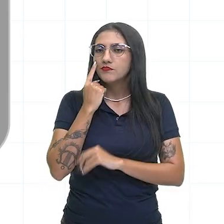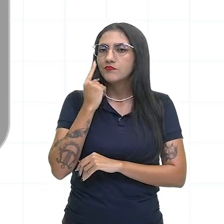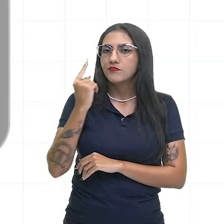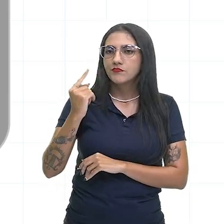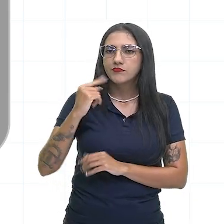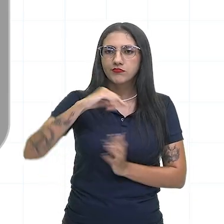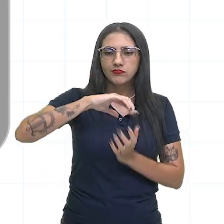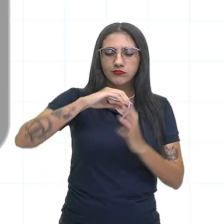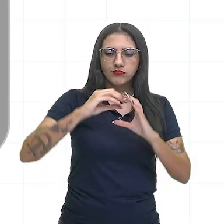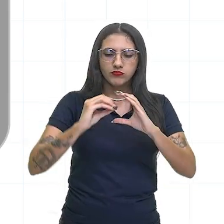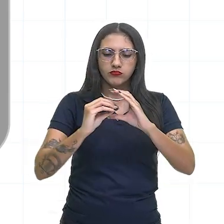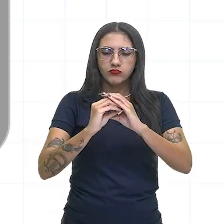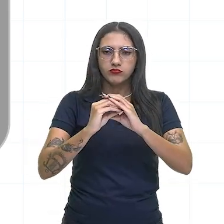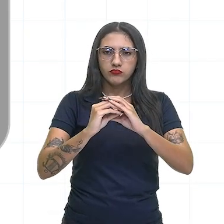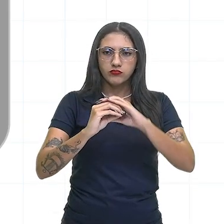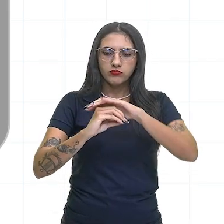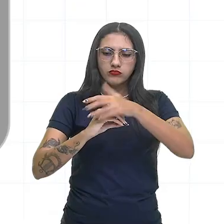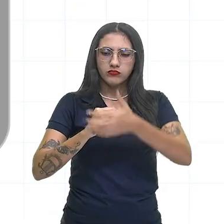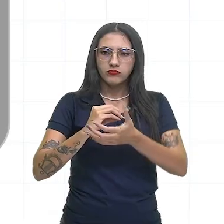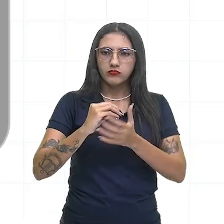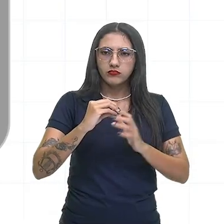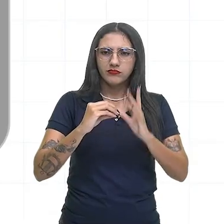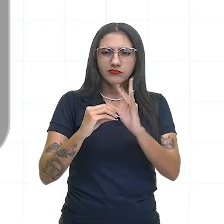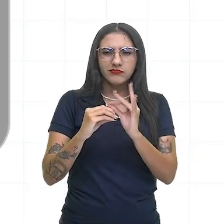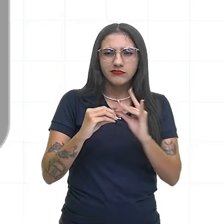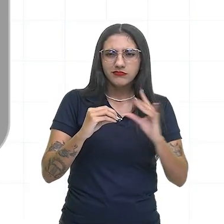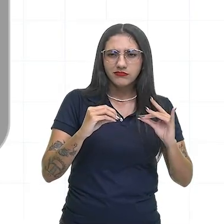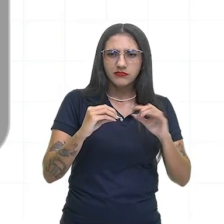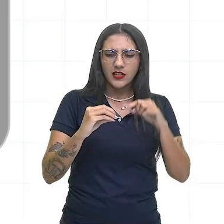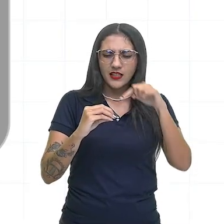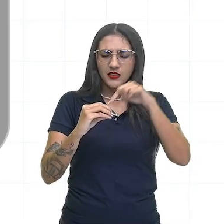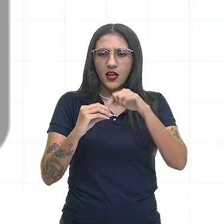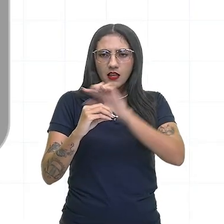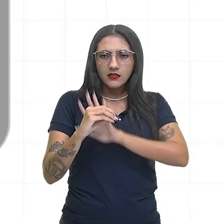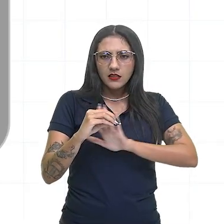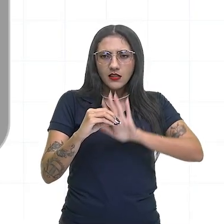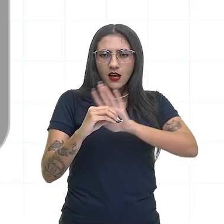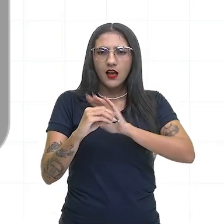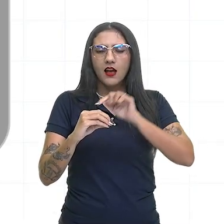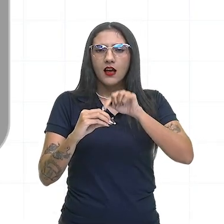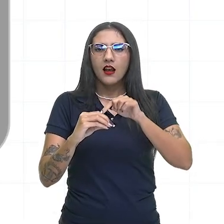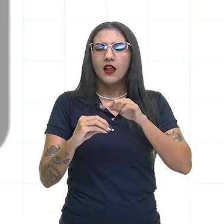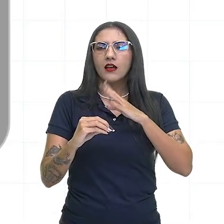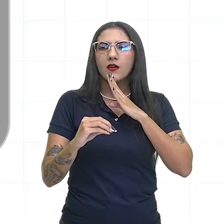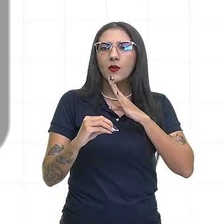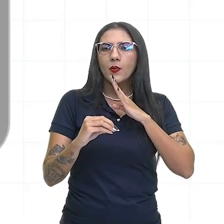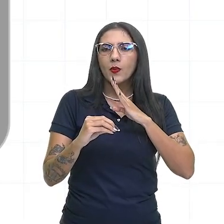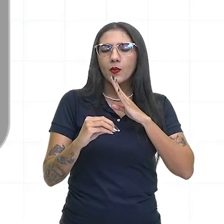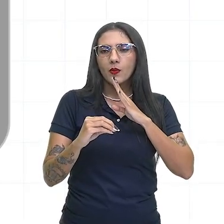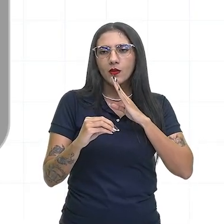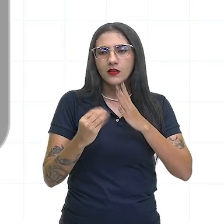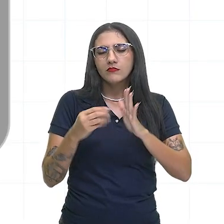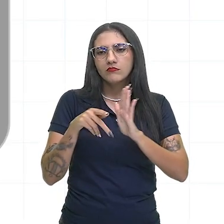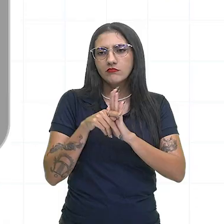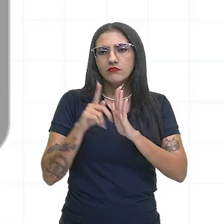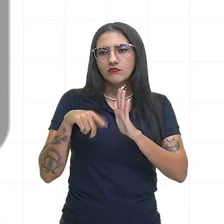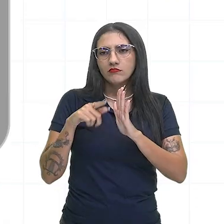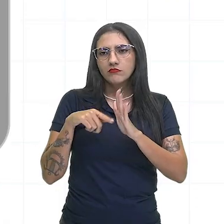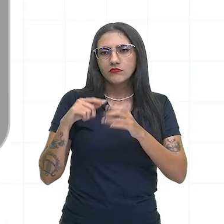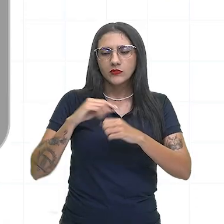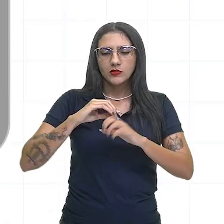externo e o núcleo interno, que é essa bolinha que está aí, que é as conhecidas camadas do